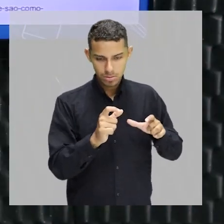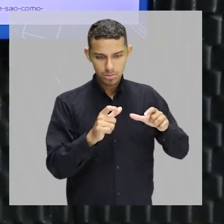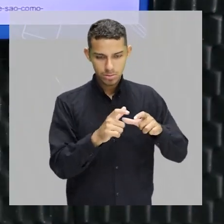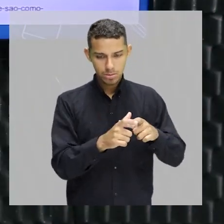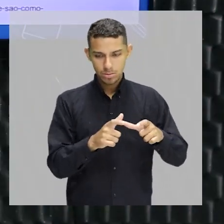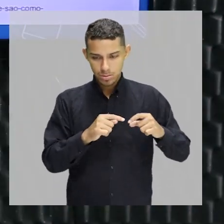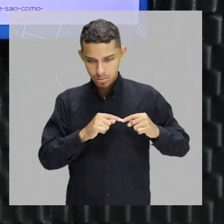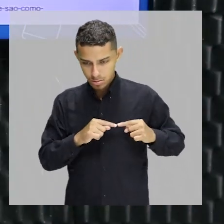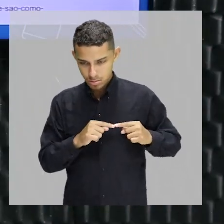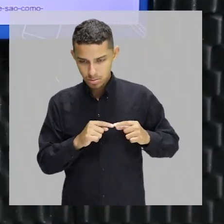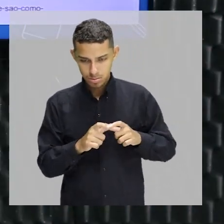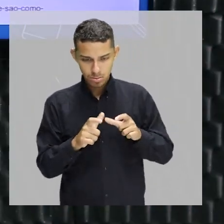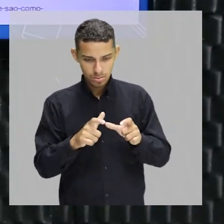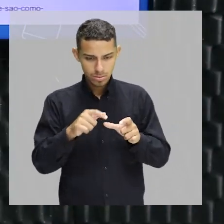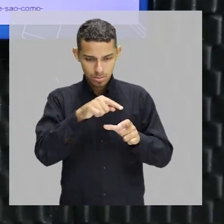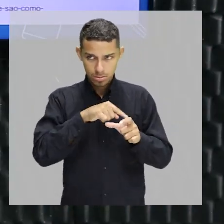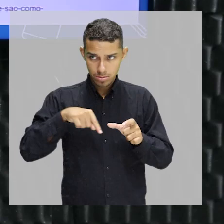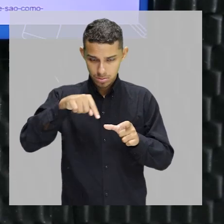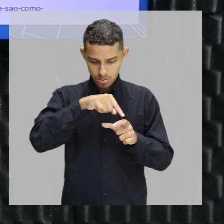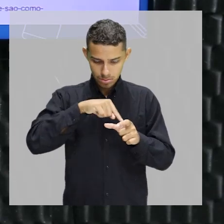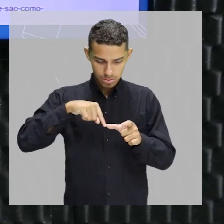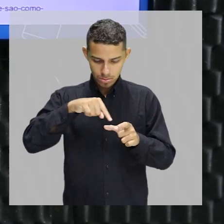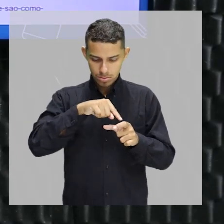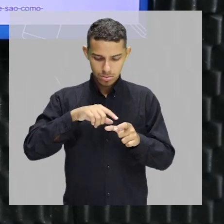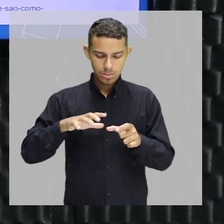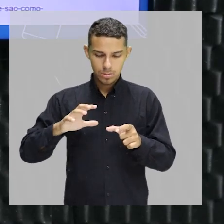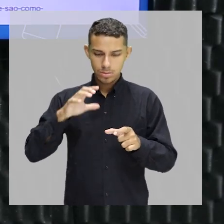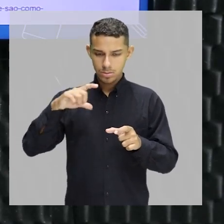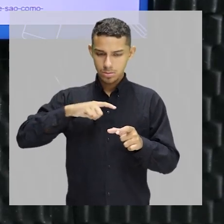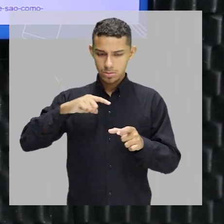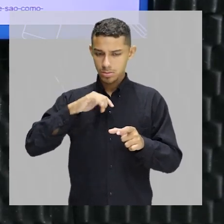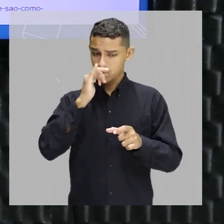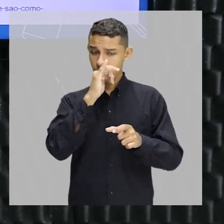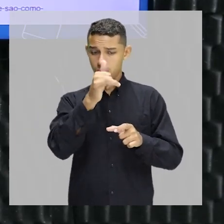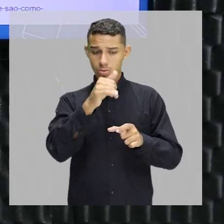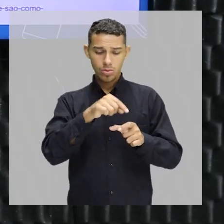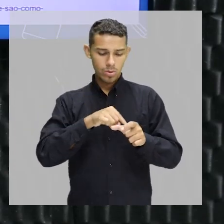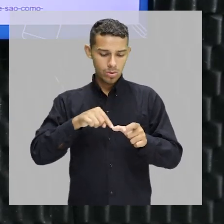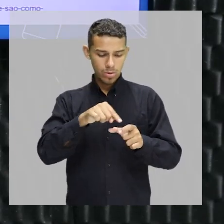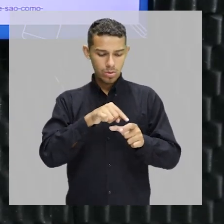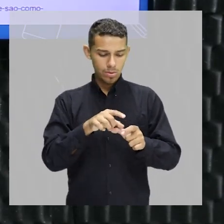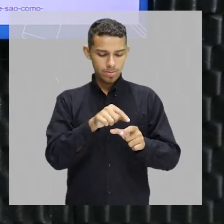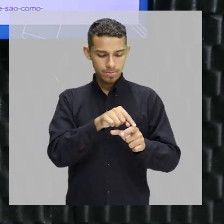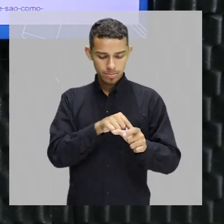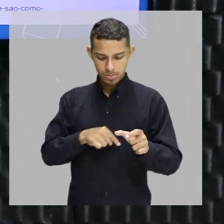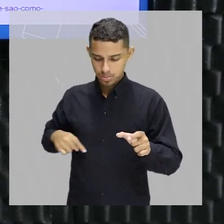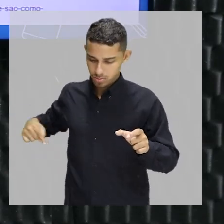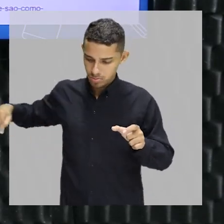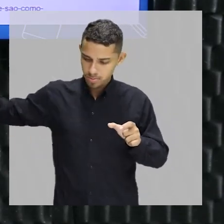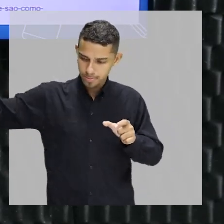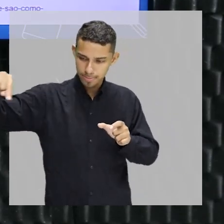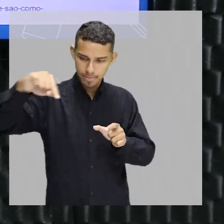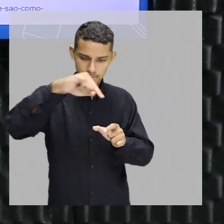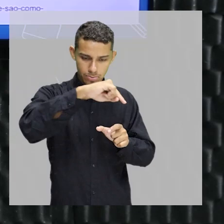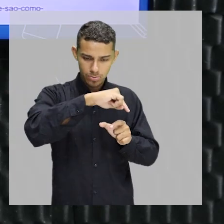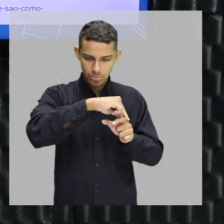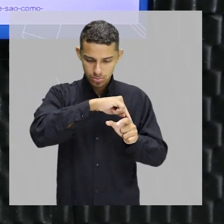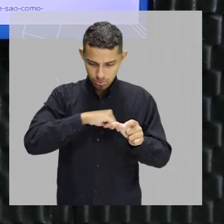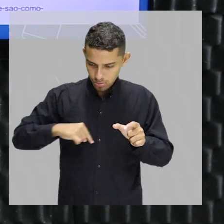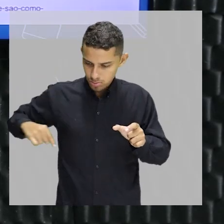buster, certo? Ele que vai concentrar energia para poder jogar no anel maior quando ele já tiver